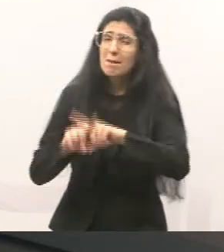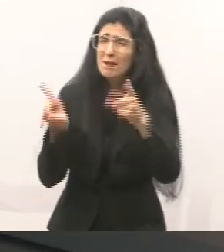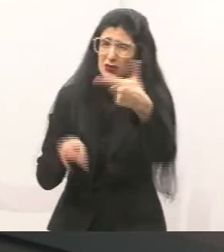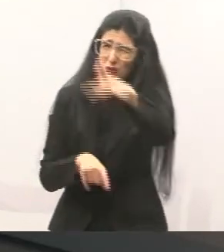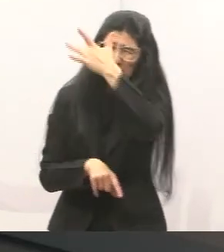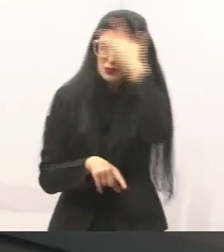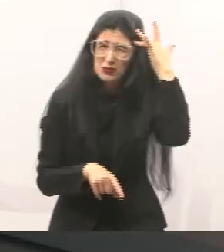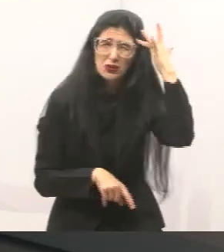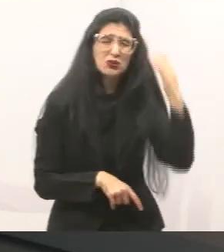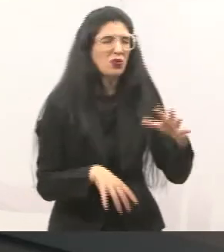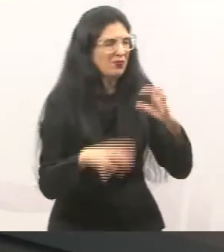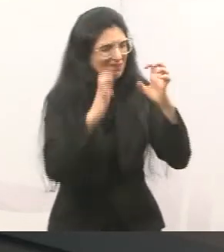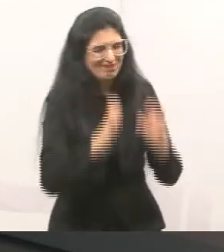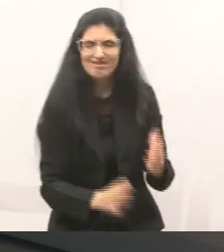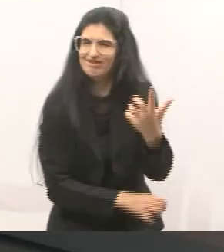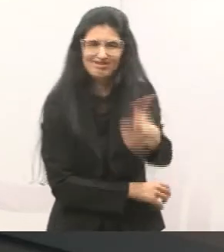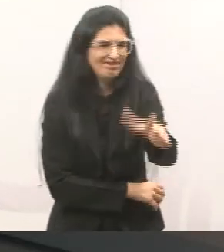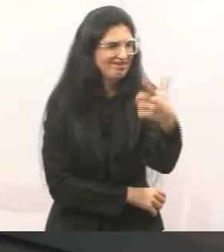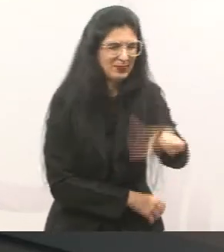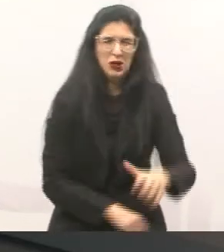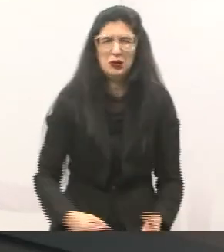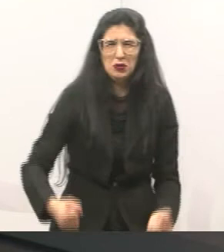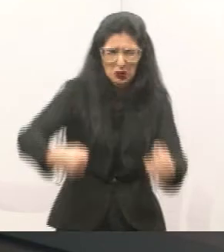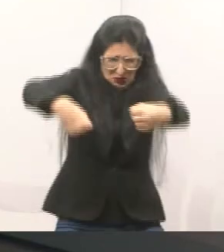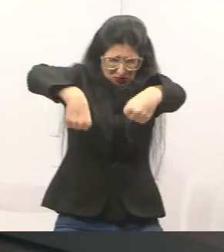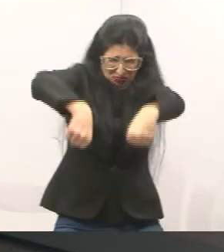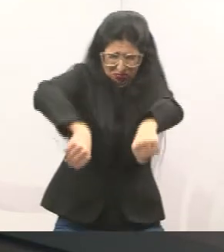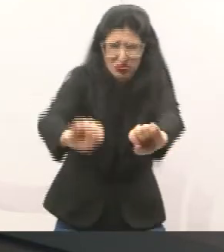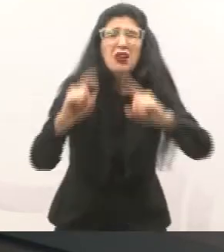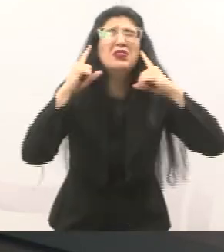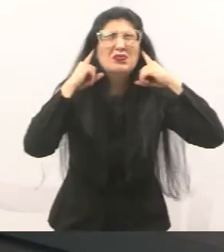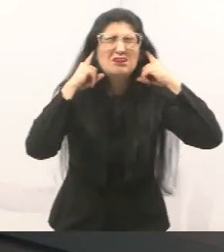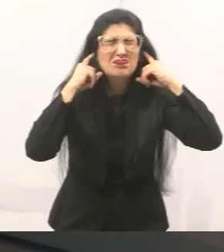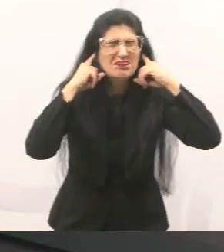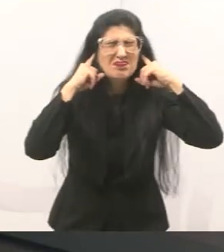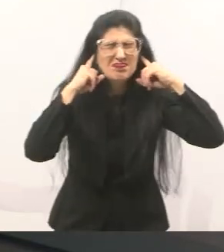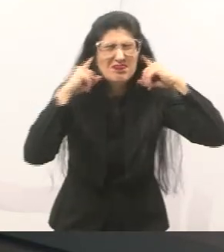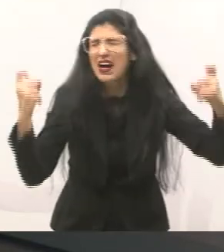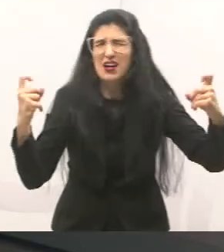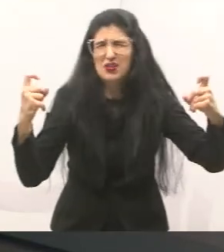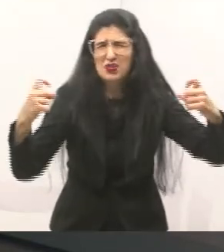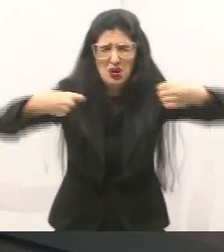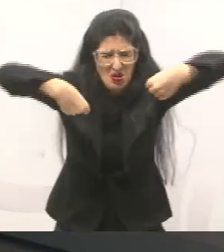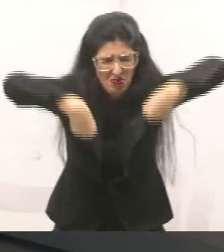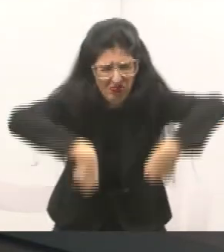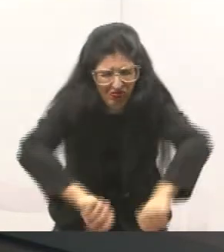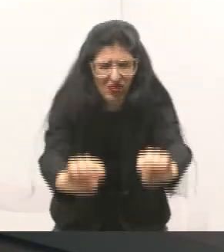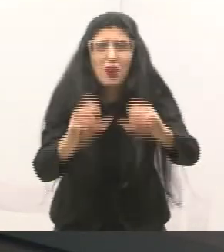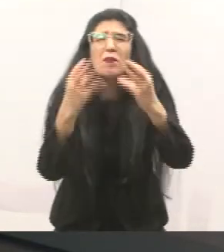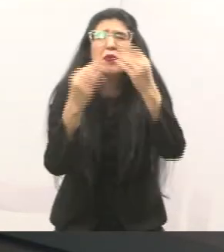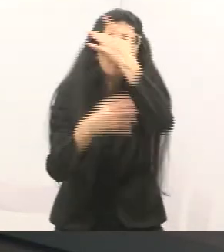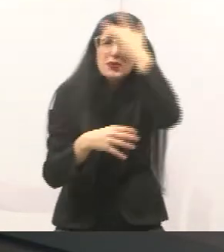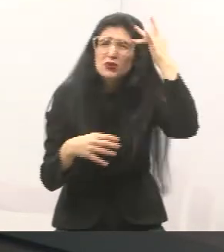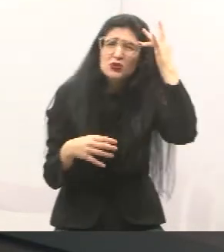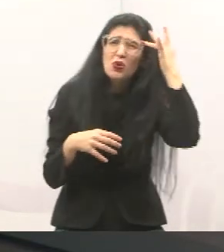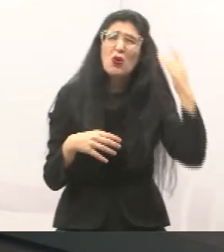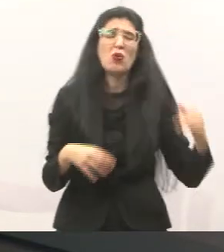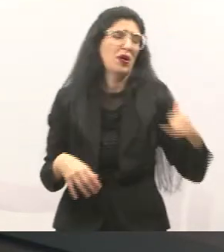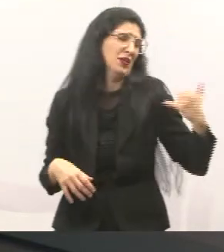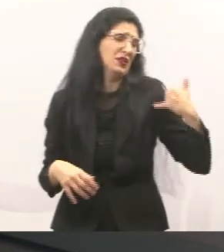com escapamento aberto e perturbando as pessoas. E ali é uma rua de muitas pessoas idosas que residem ali. Então, foi